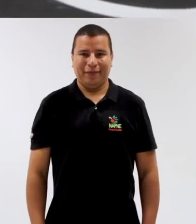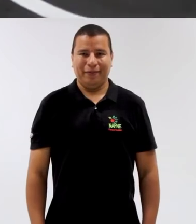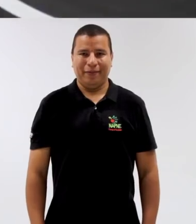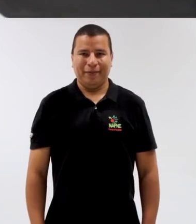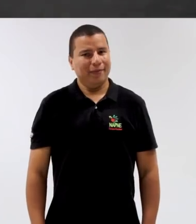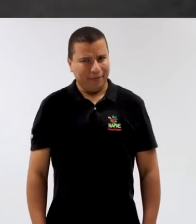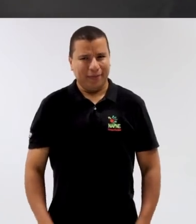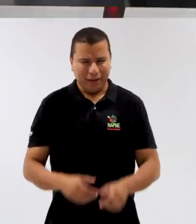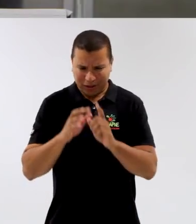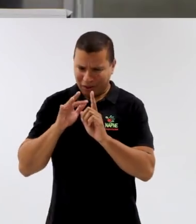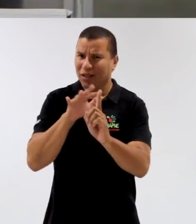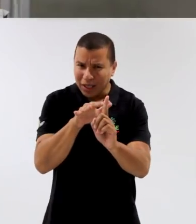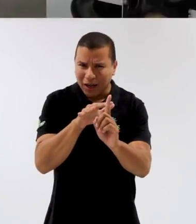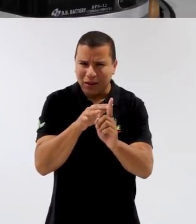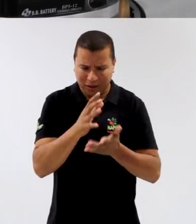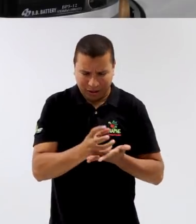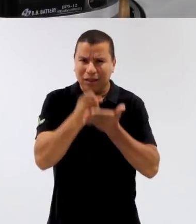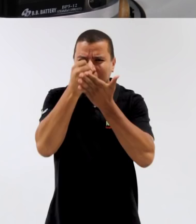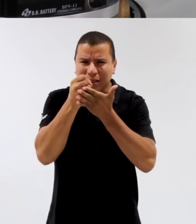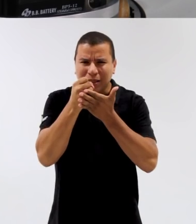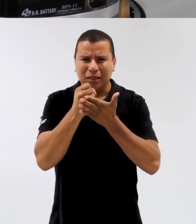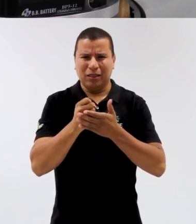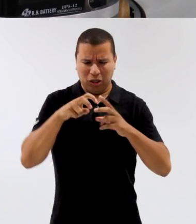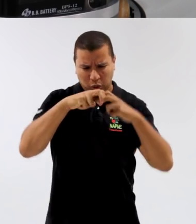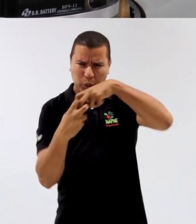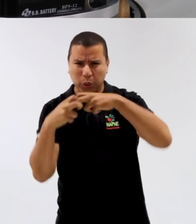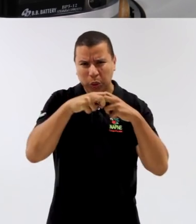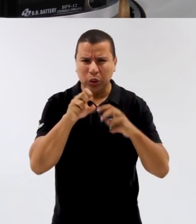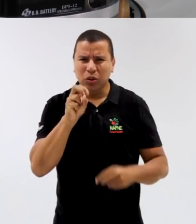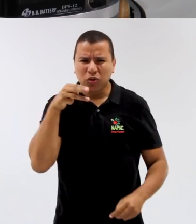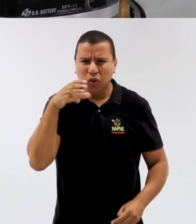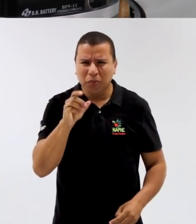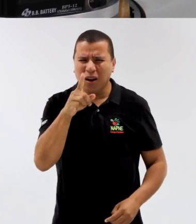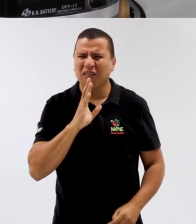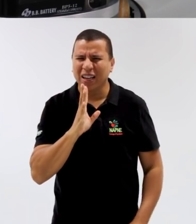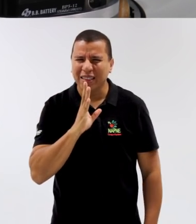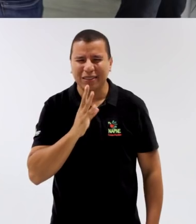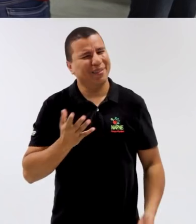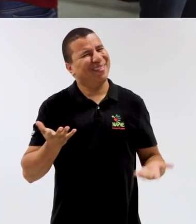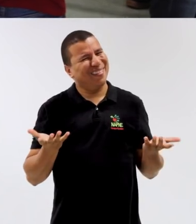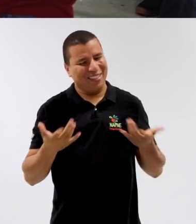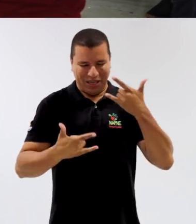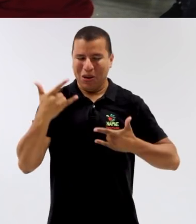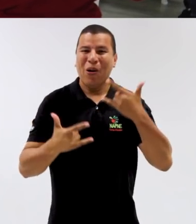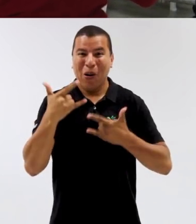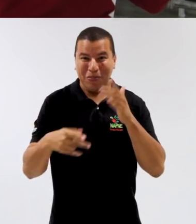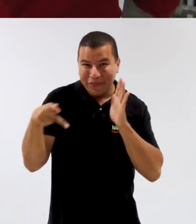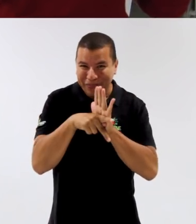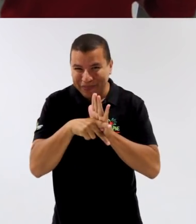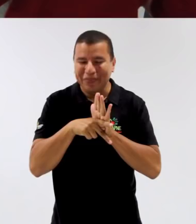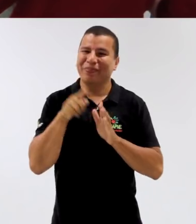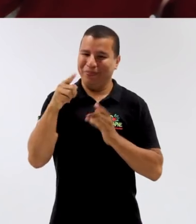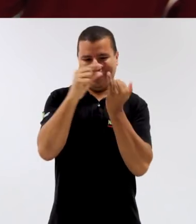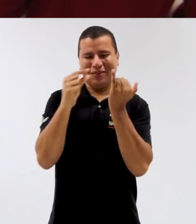seguidor de linha resgate somou de robôs os termos se referem às categorias das competições de robótica estão